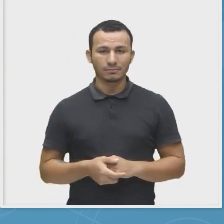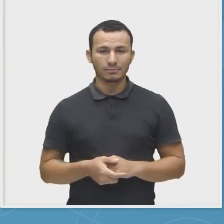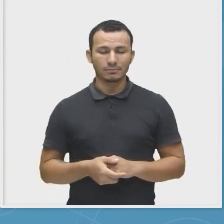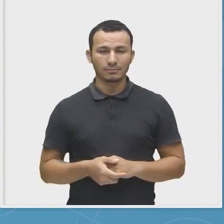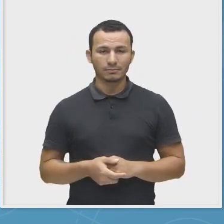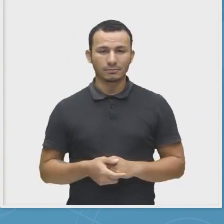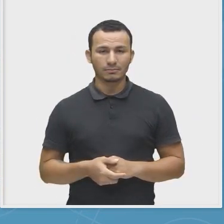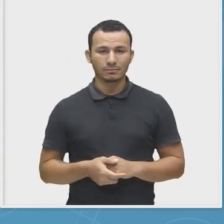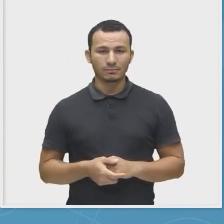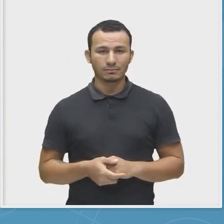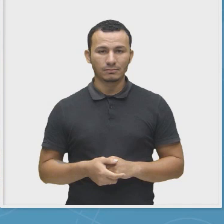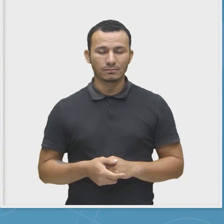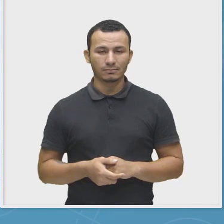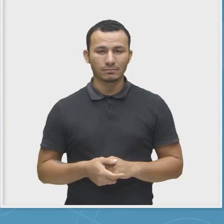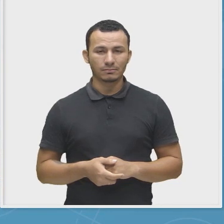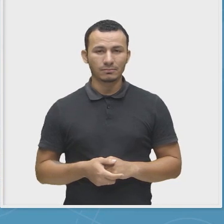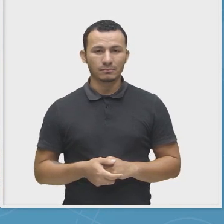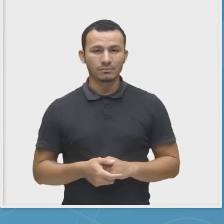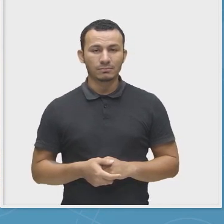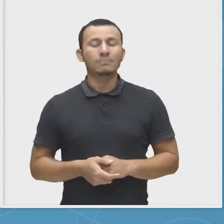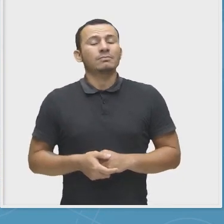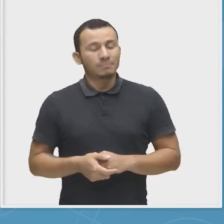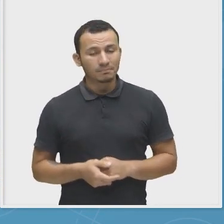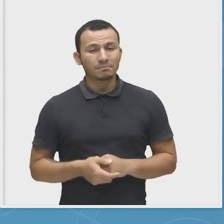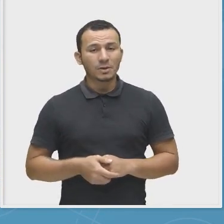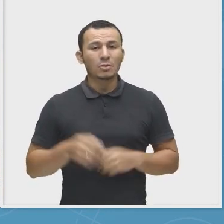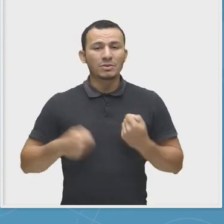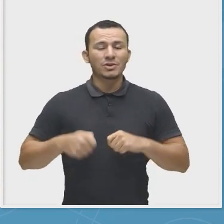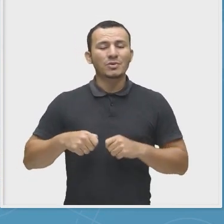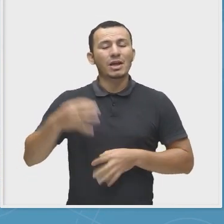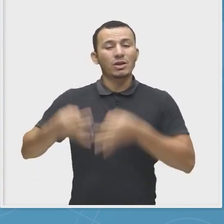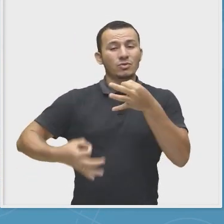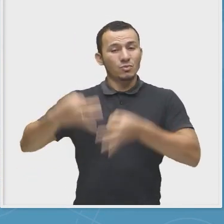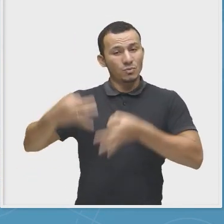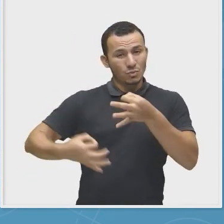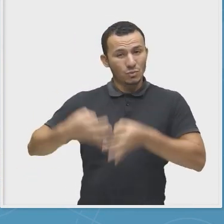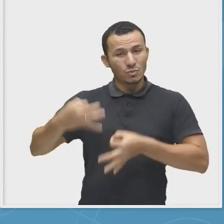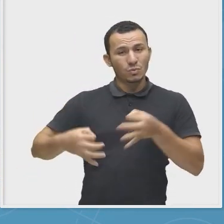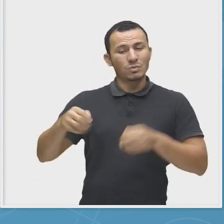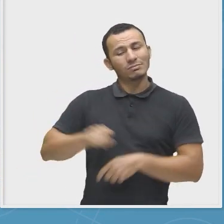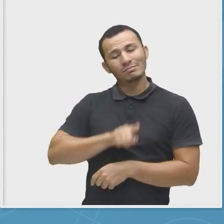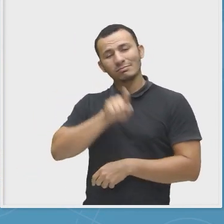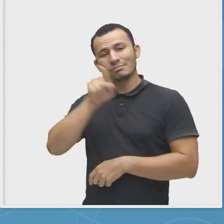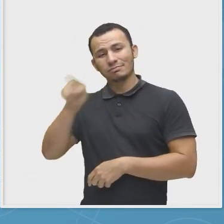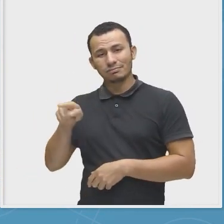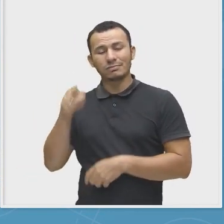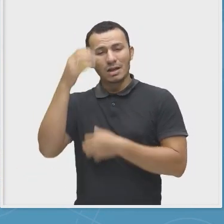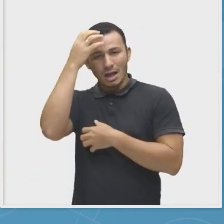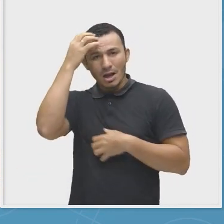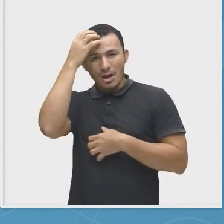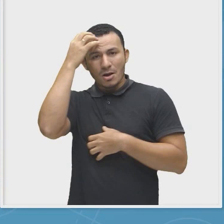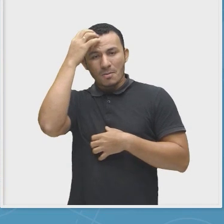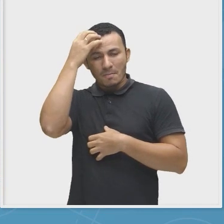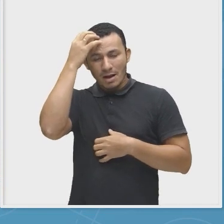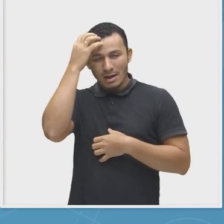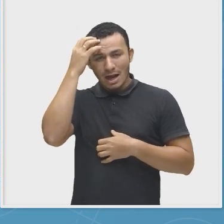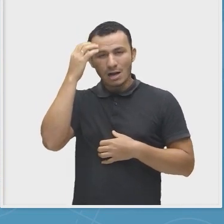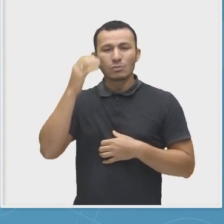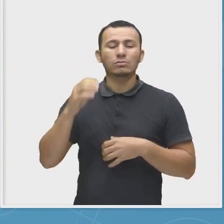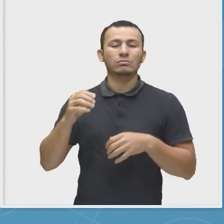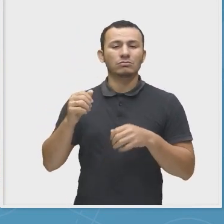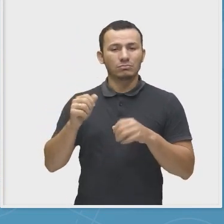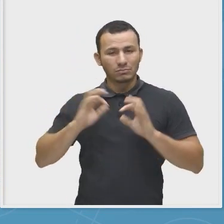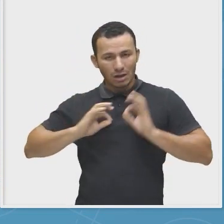a demanda fosse resolvida pelo juiz de direito. Foram a ele, o macaco sempre agarrado pela